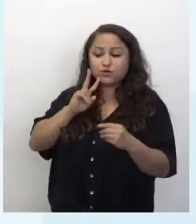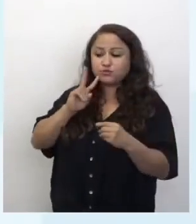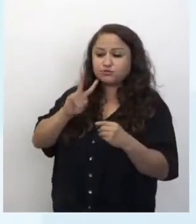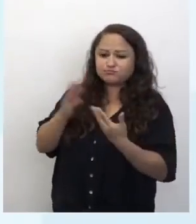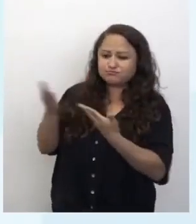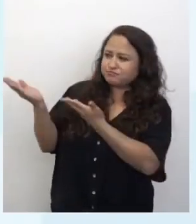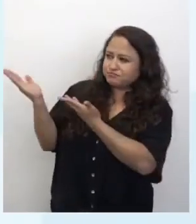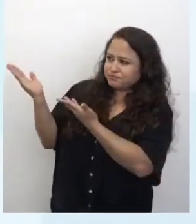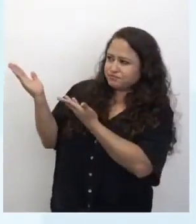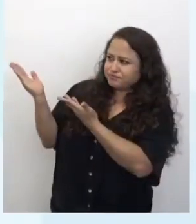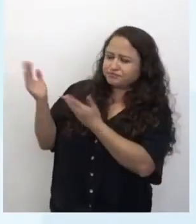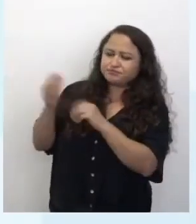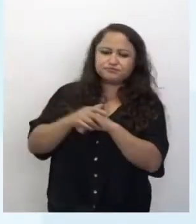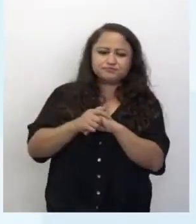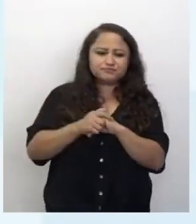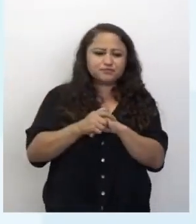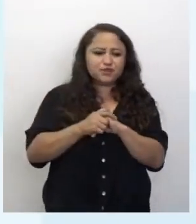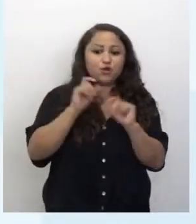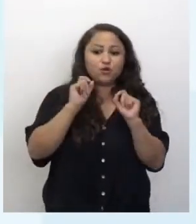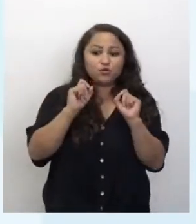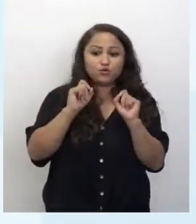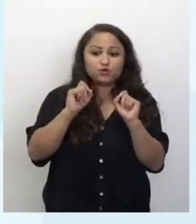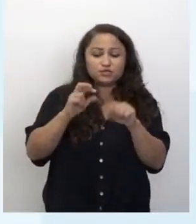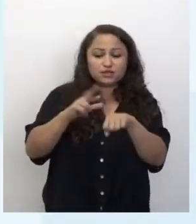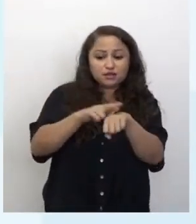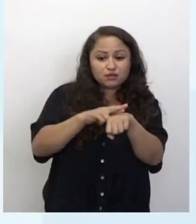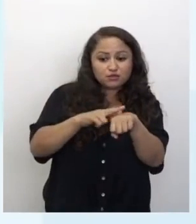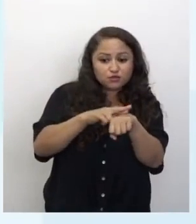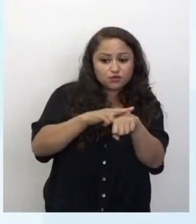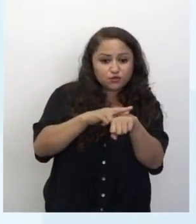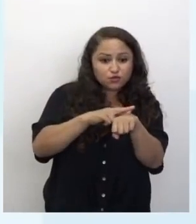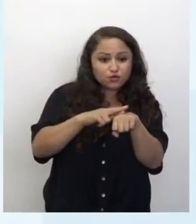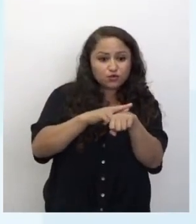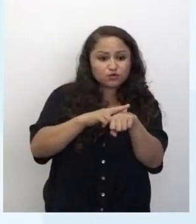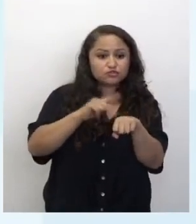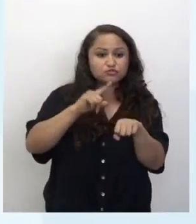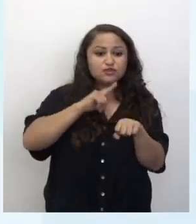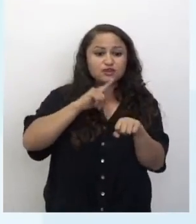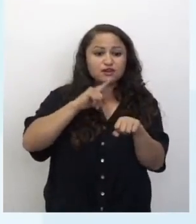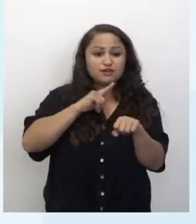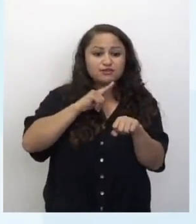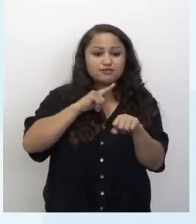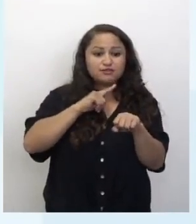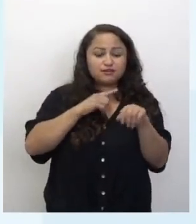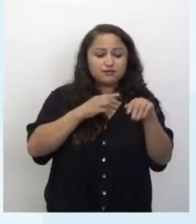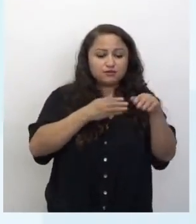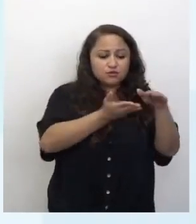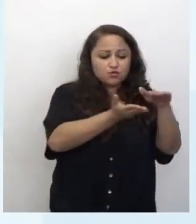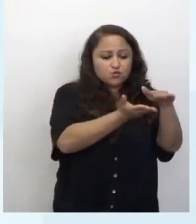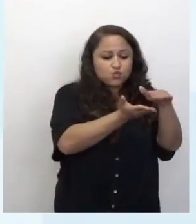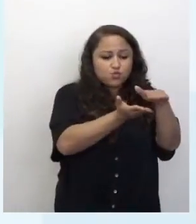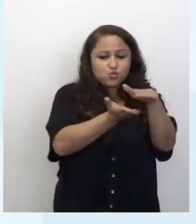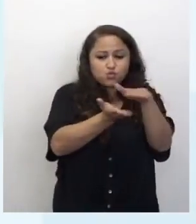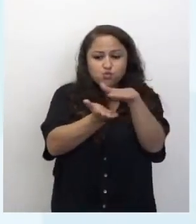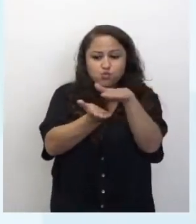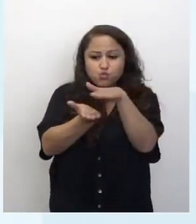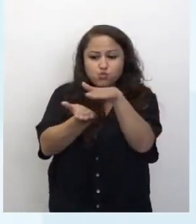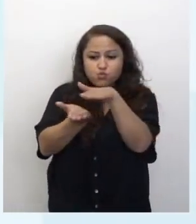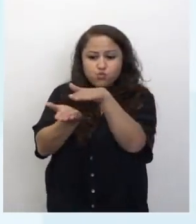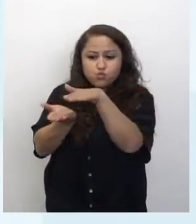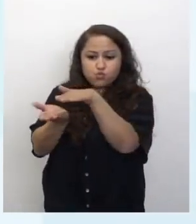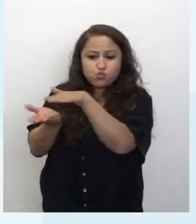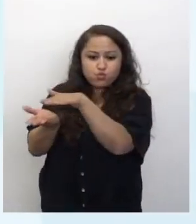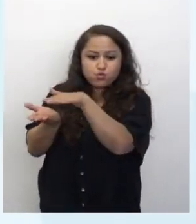gráfico. A linha roxa, você está vendo que ela é simétrica em relação ao eixo x?